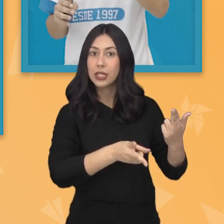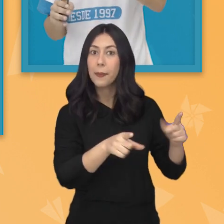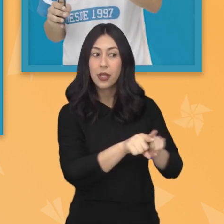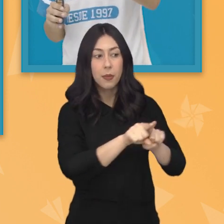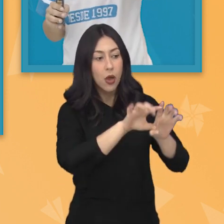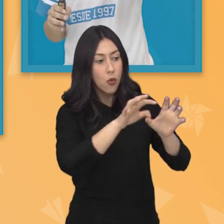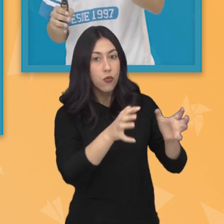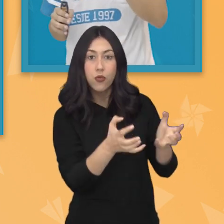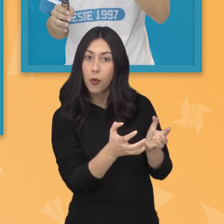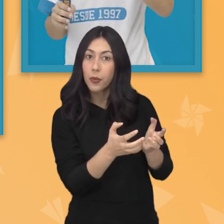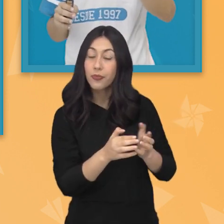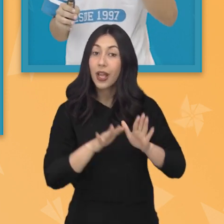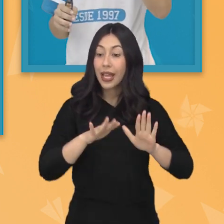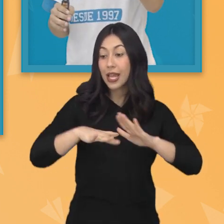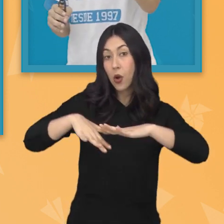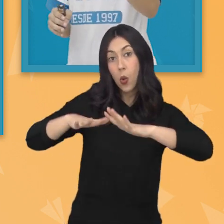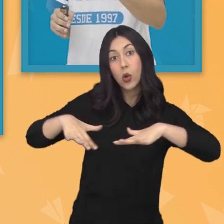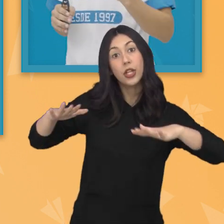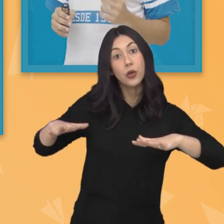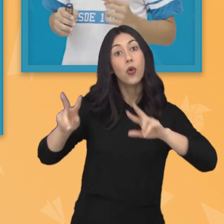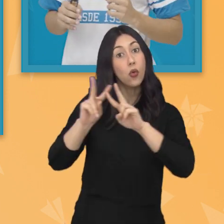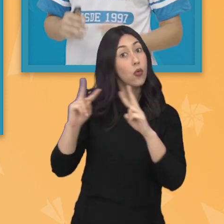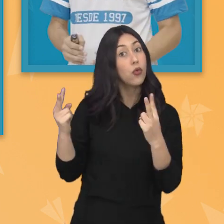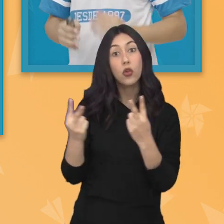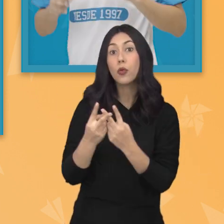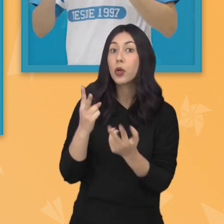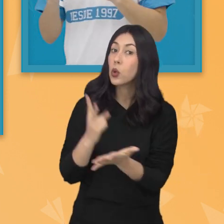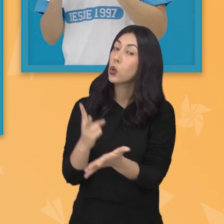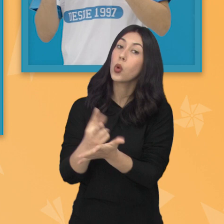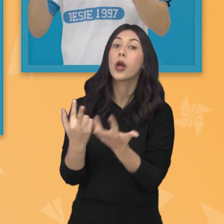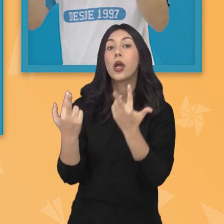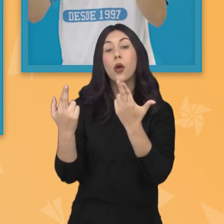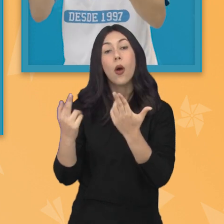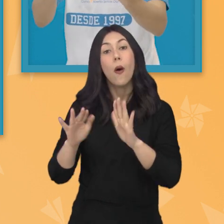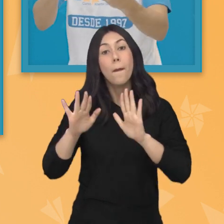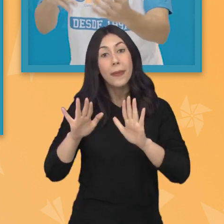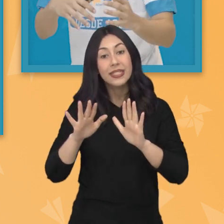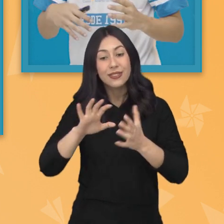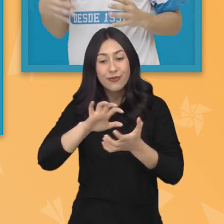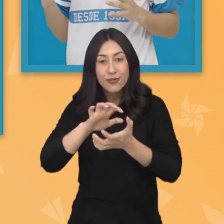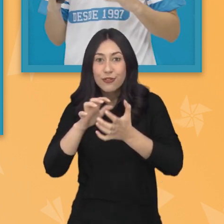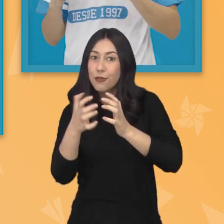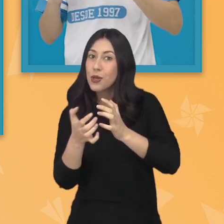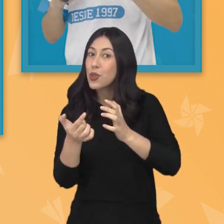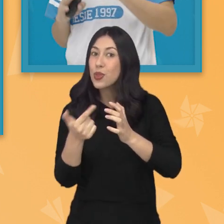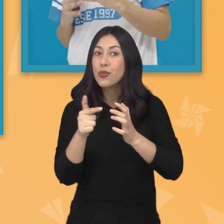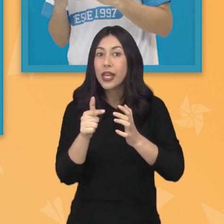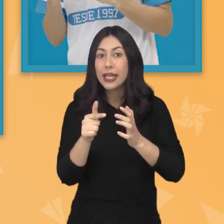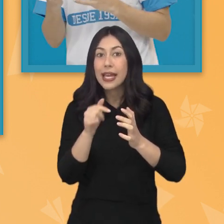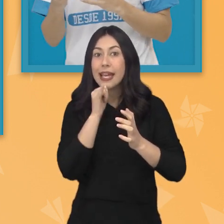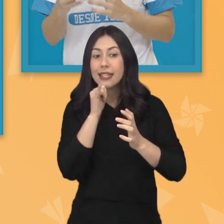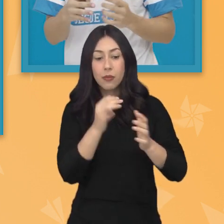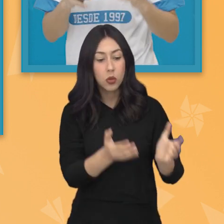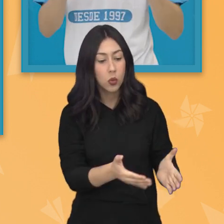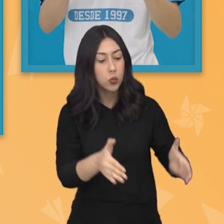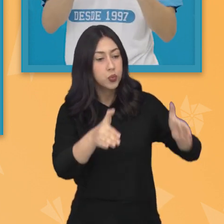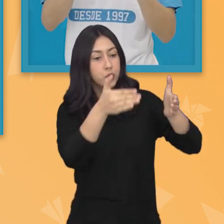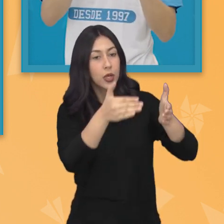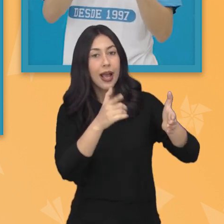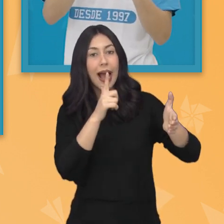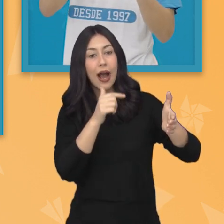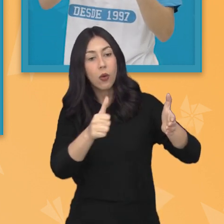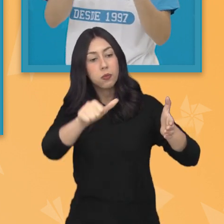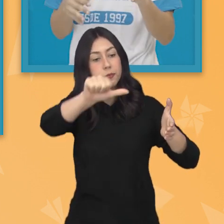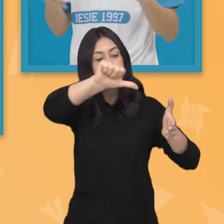definido, mas a forma ela vai ter a forma do recipiente em que ela está. Se você colocar água numa jarra, ela vai ter a forma daquela jarra. Se você colocar